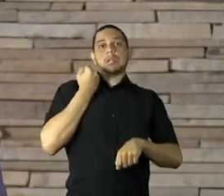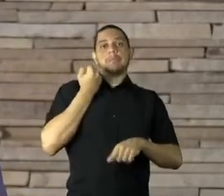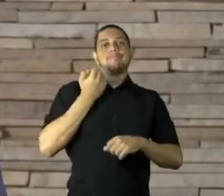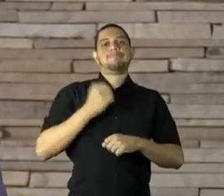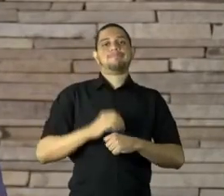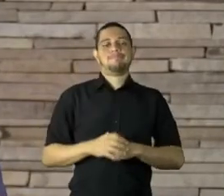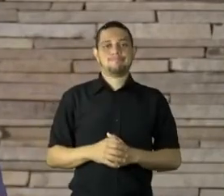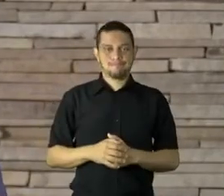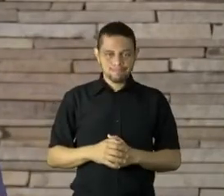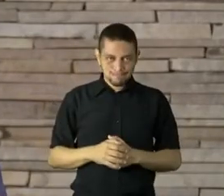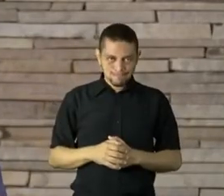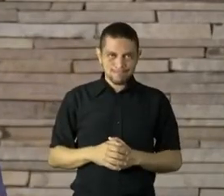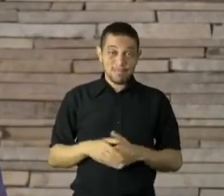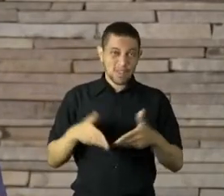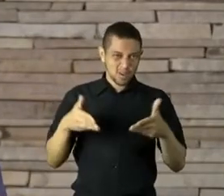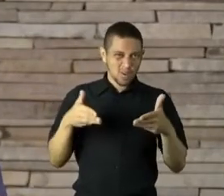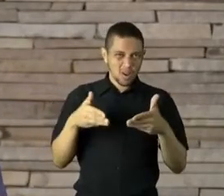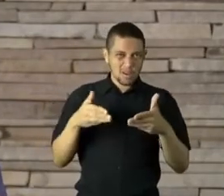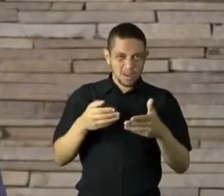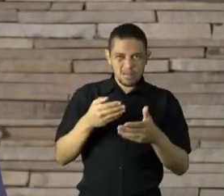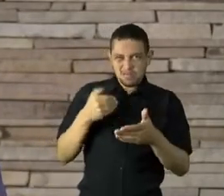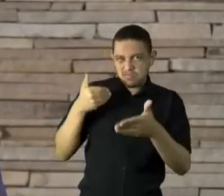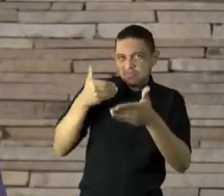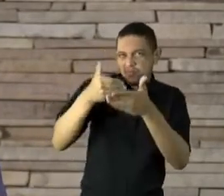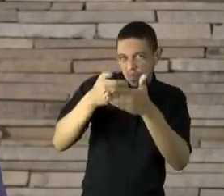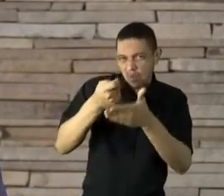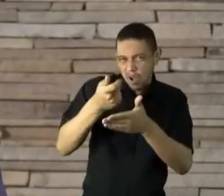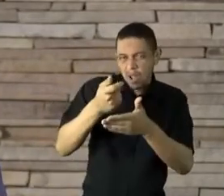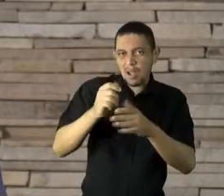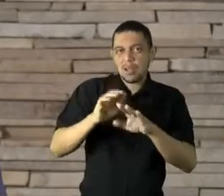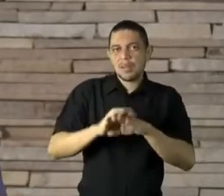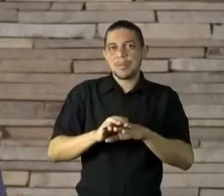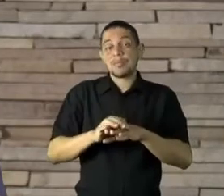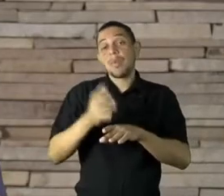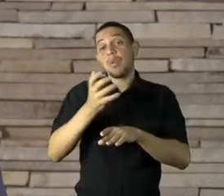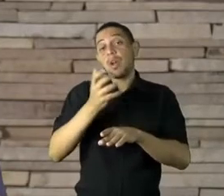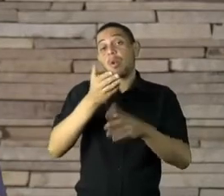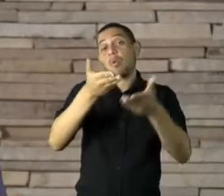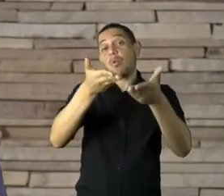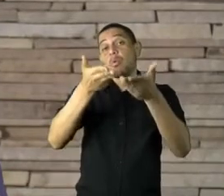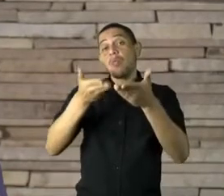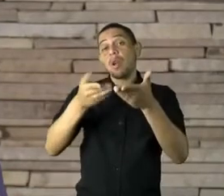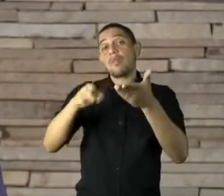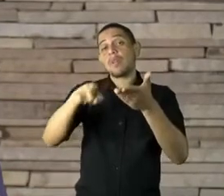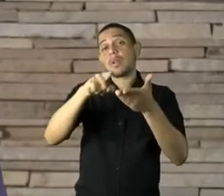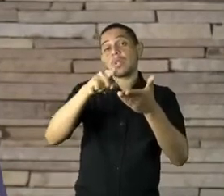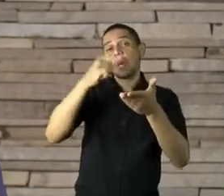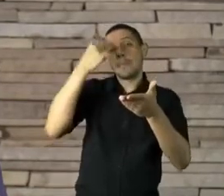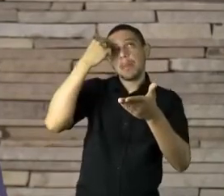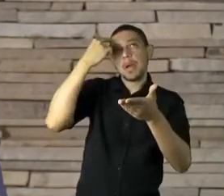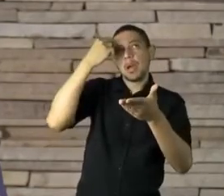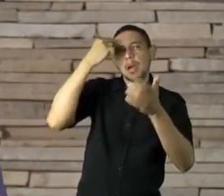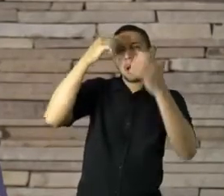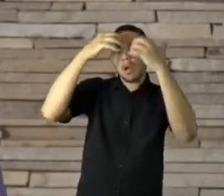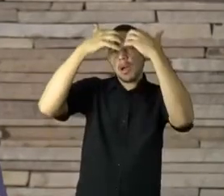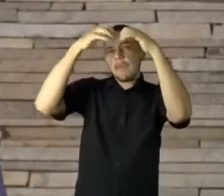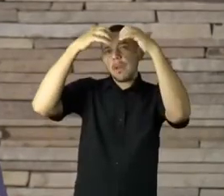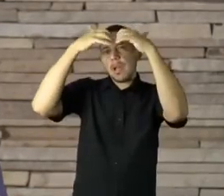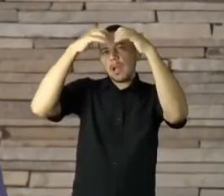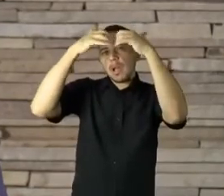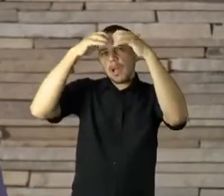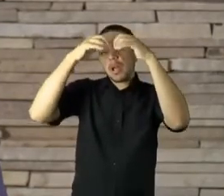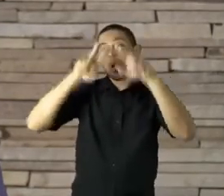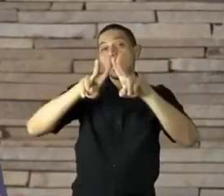terminar Oi e eu quero convidar você e a pensar EA refletir um pouquinho